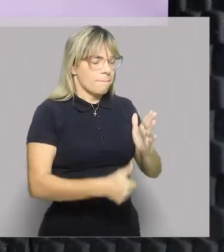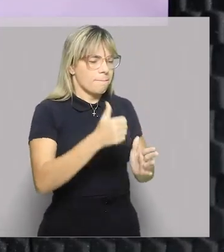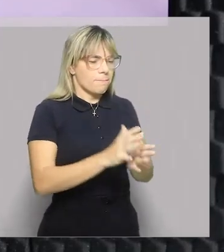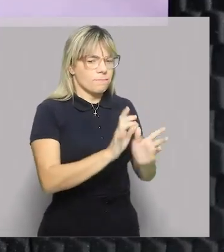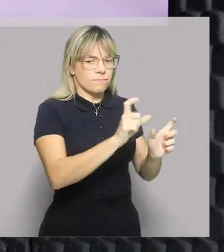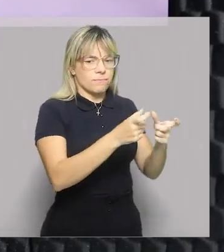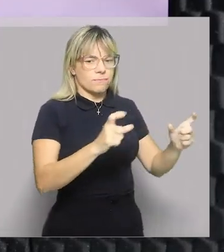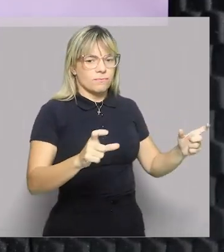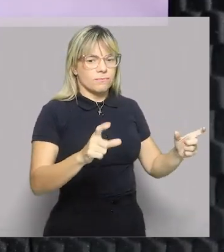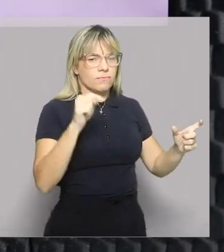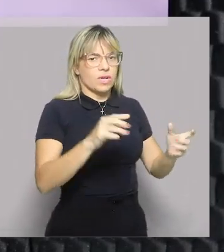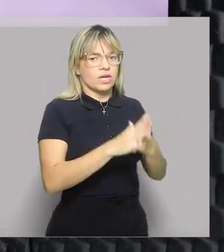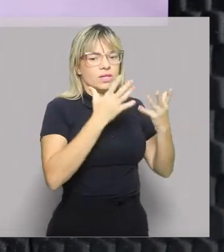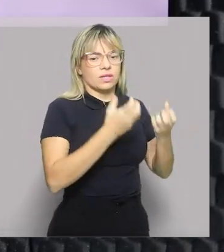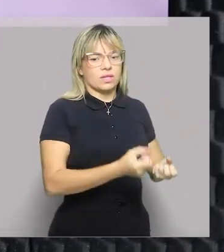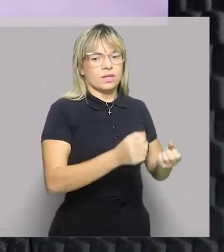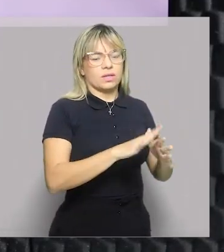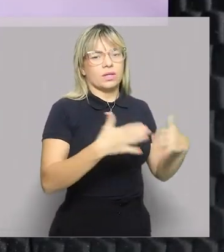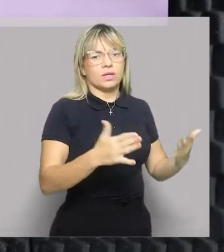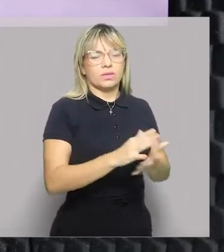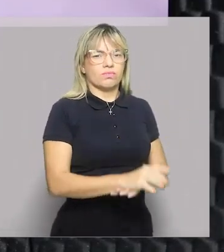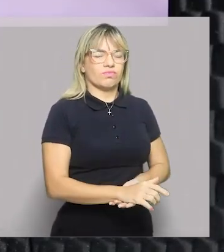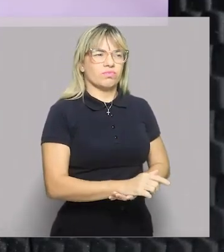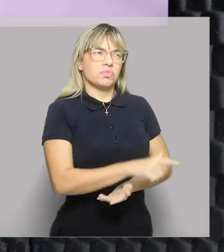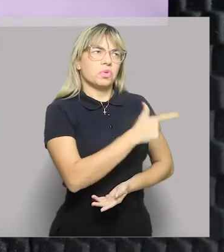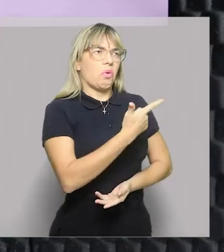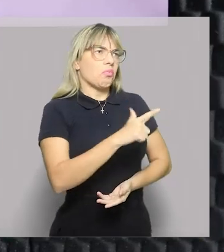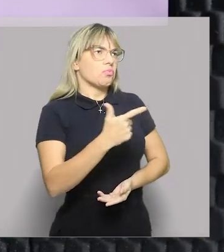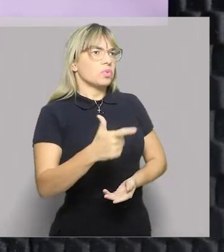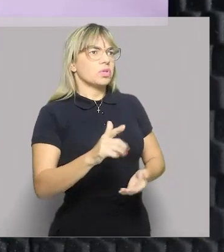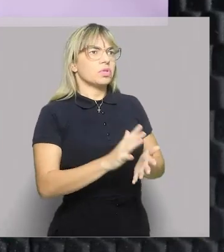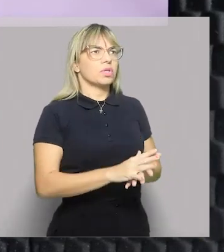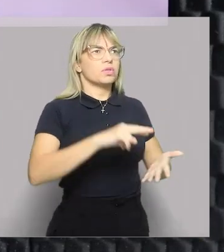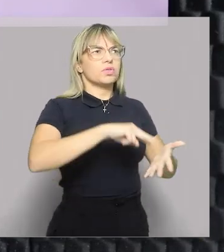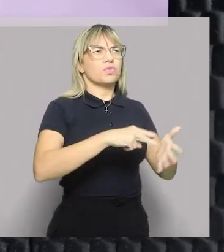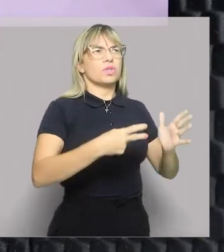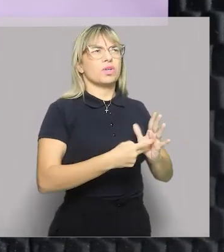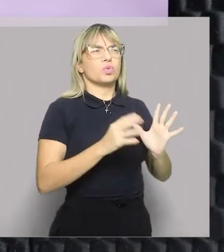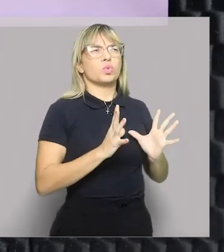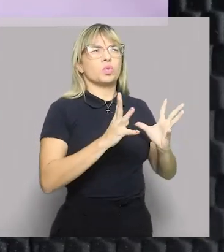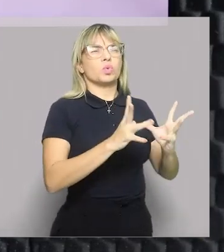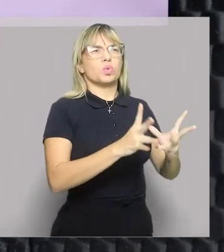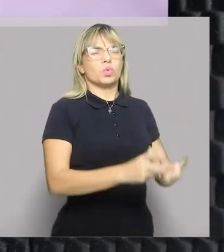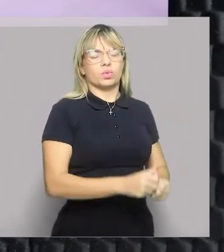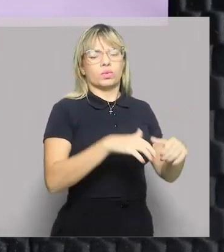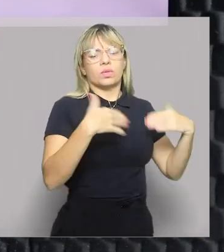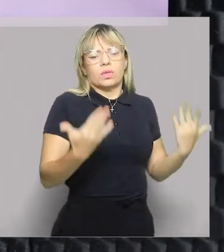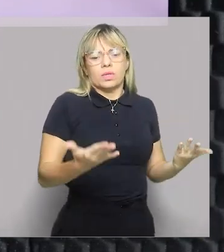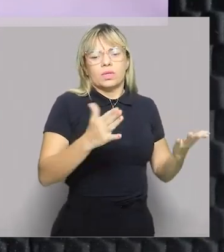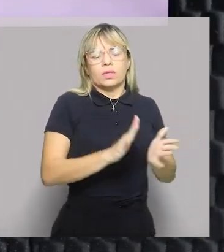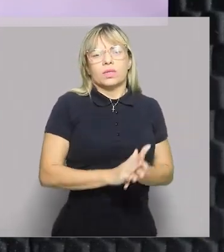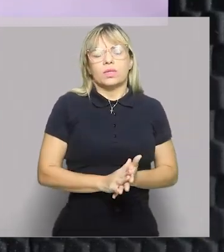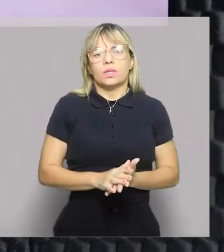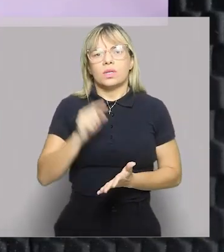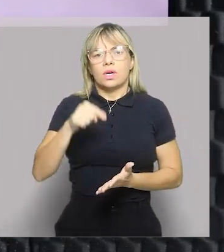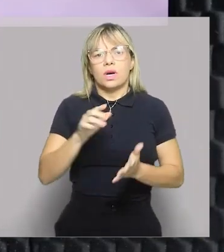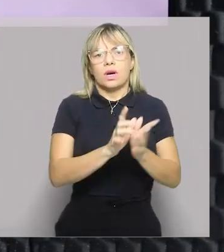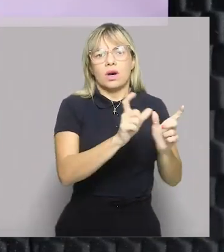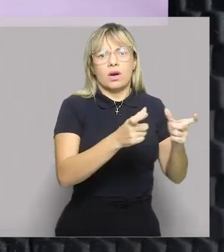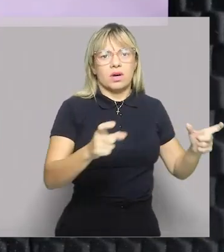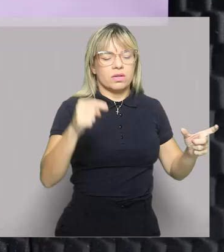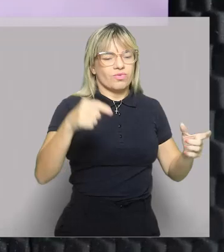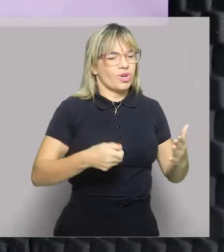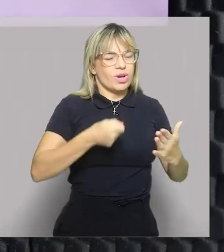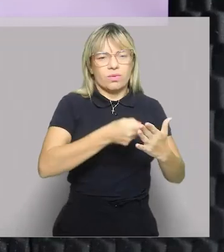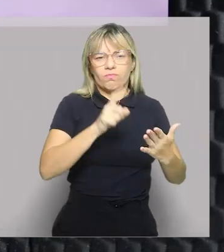admitiu. Notem como ele não tem exatamente o sentido completo, tá? Então, a oração, ela não exige, tá,